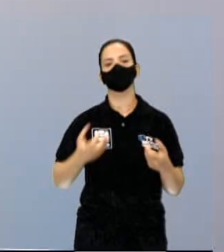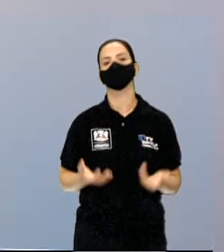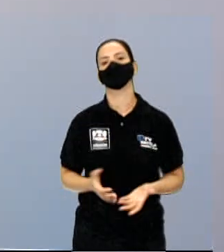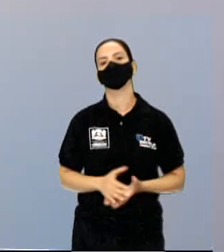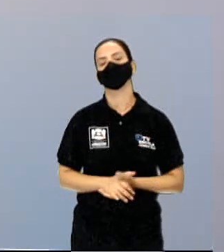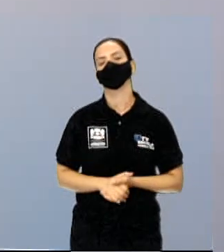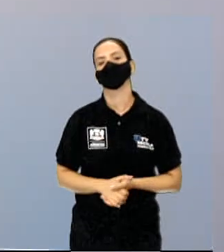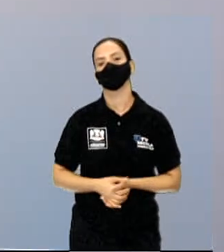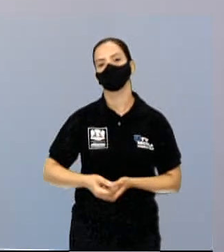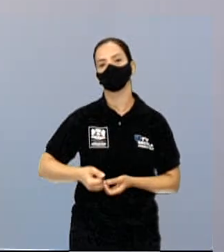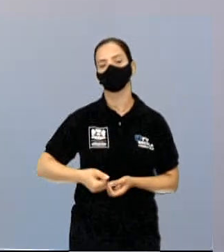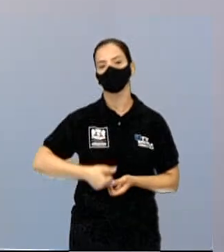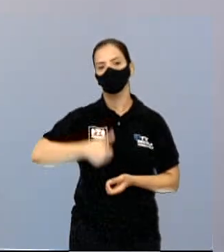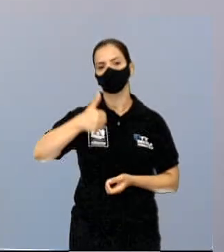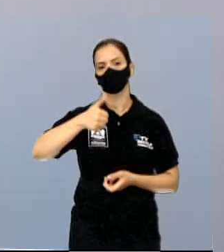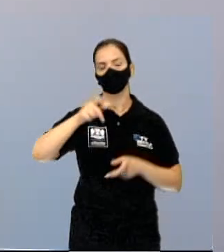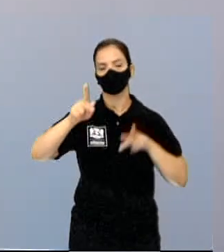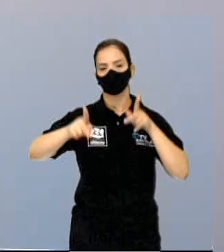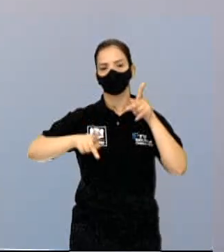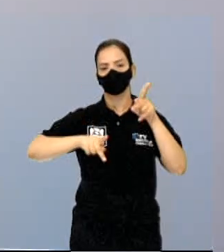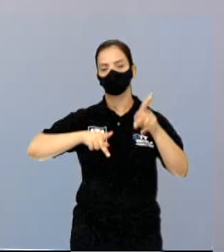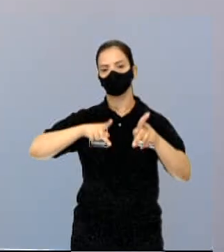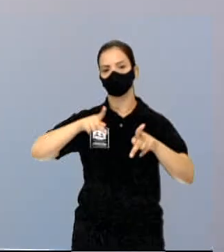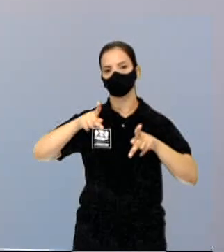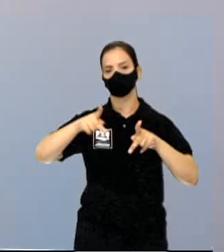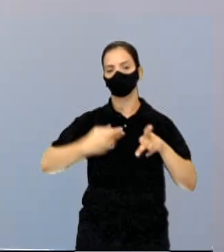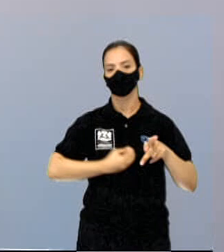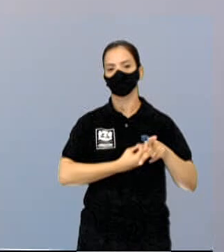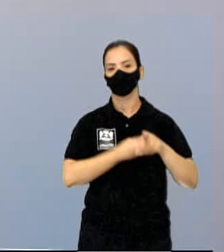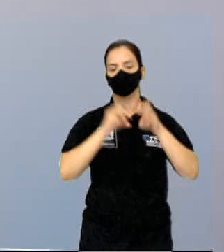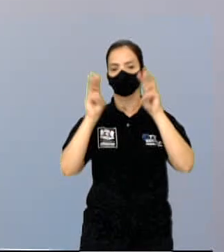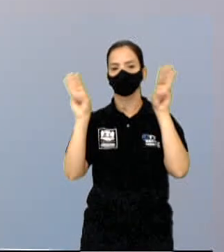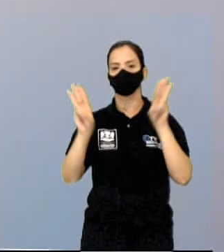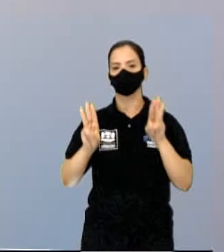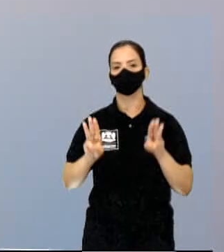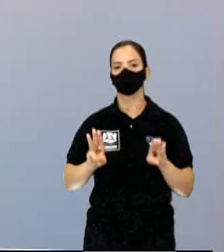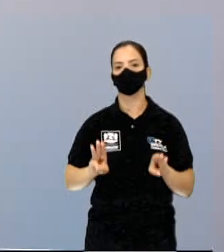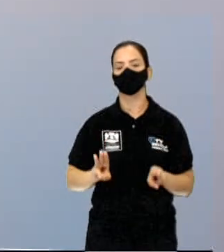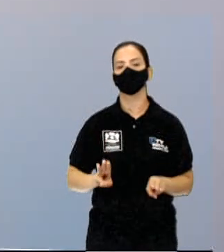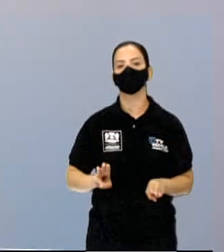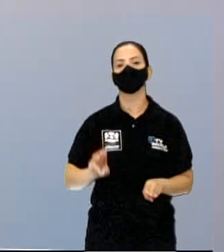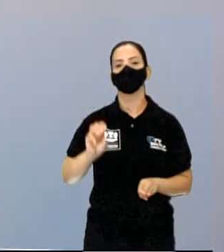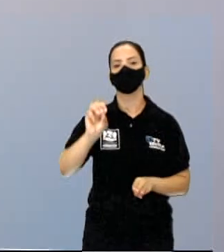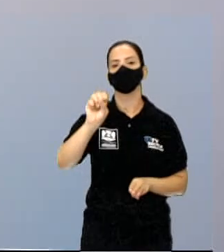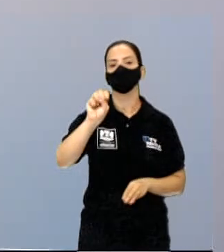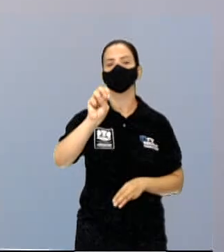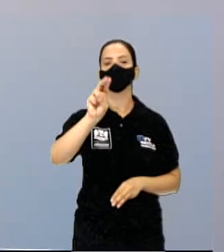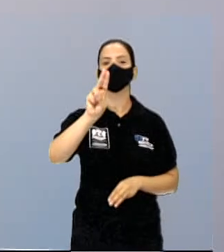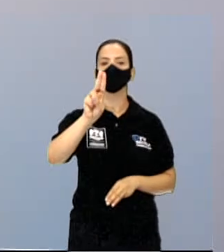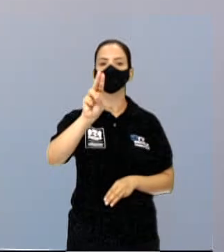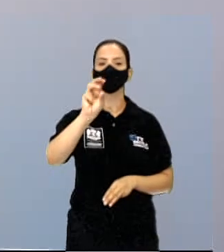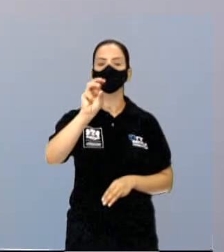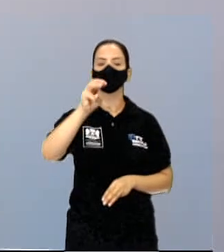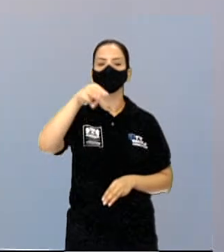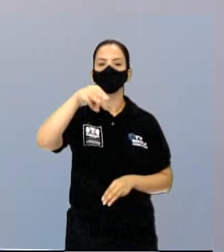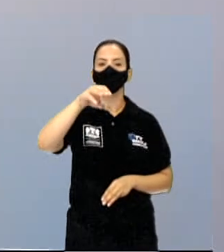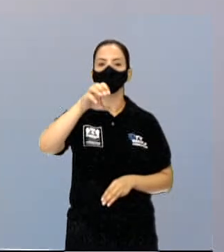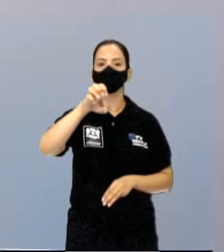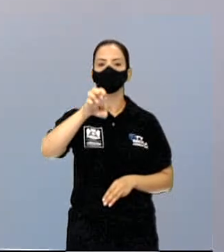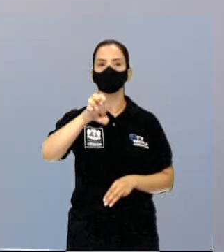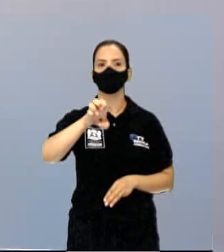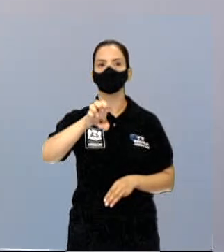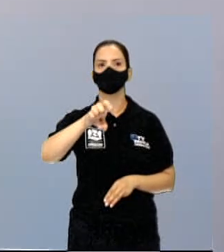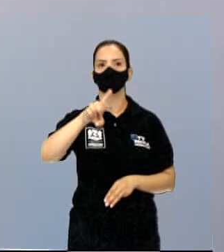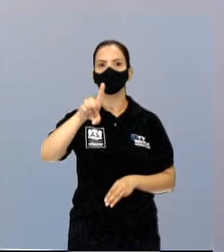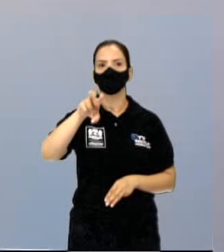tá? Os primeiros povos, assim, um dos primeiros povos que habitaram aquela região foram os sumérios, tá? E eles são